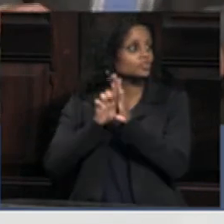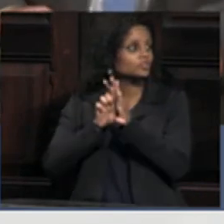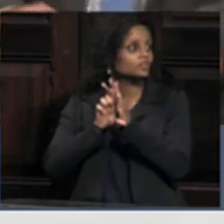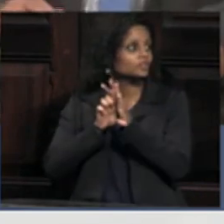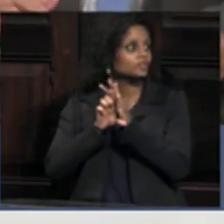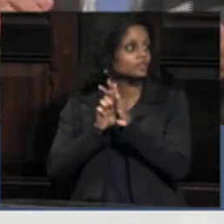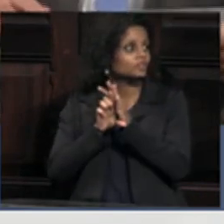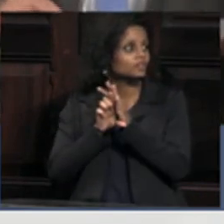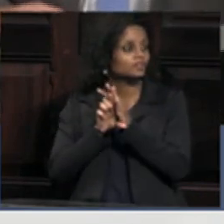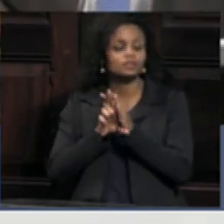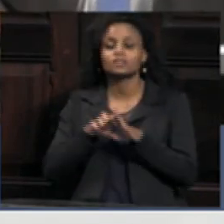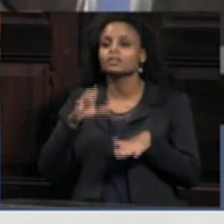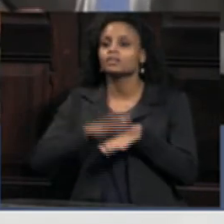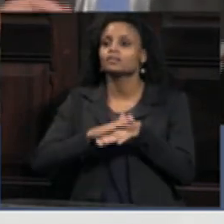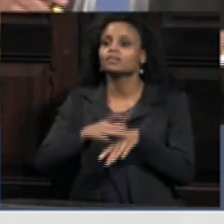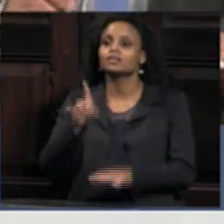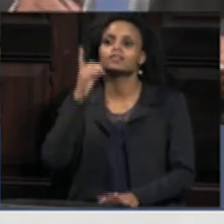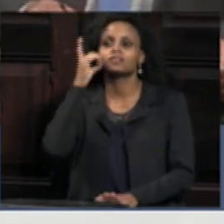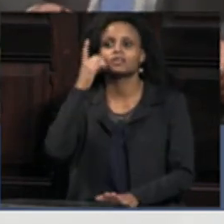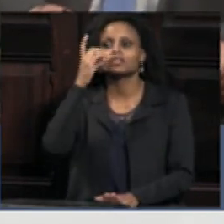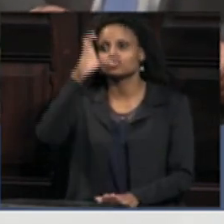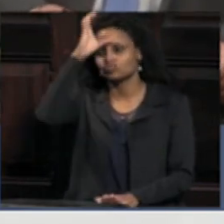autoria da deputada Tia Ju.